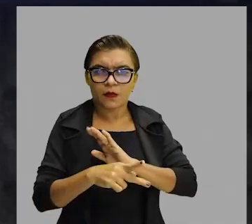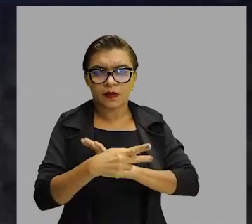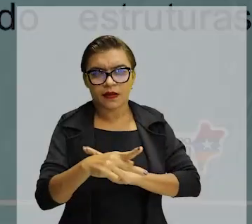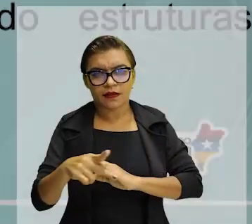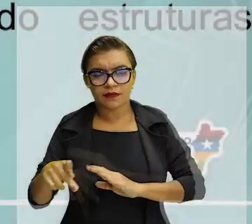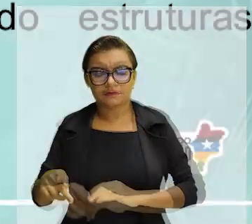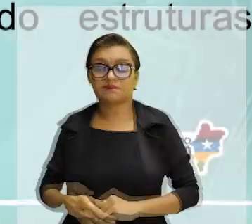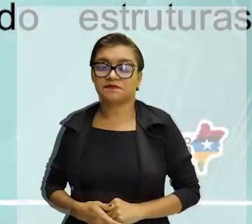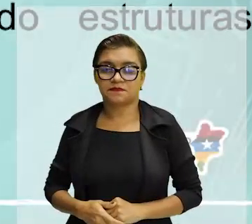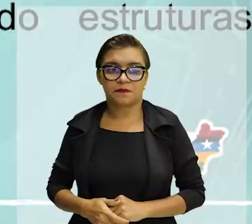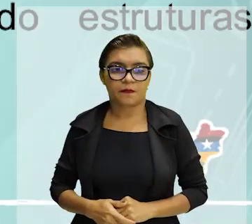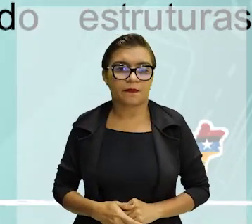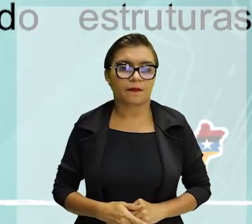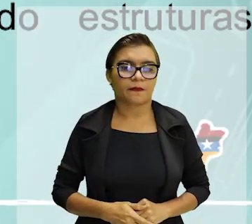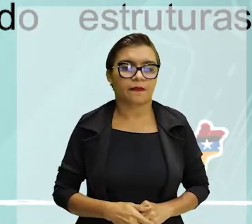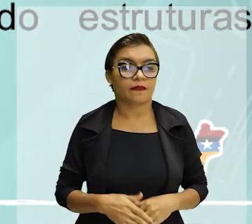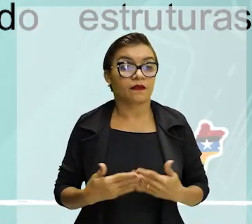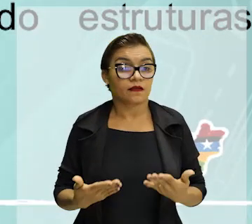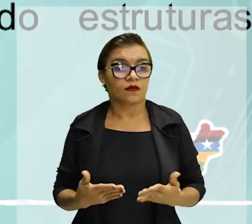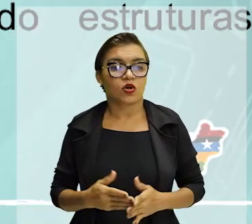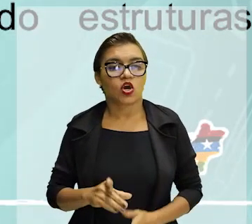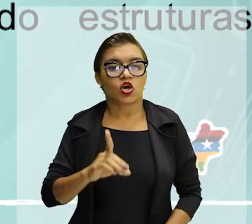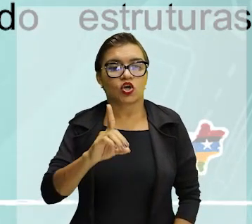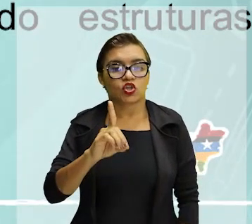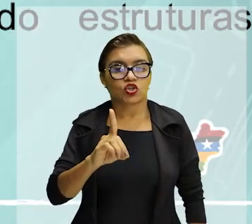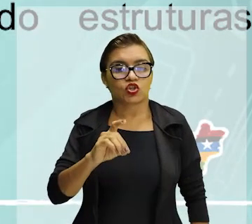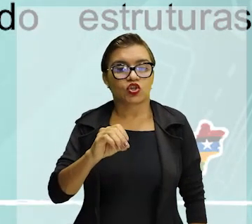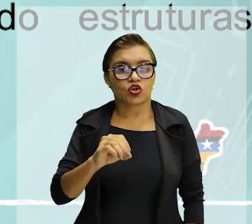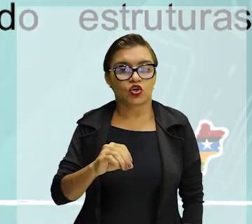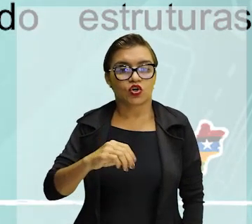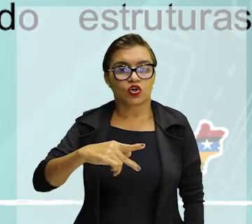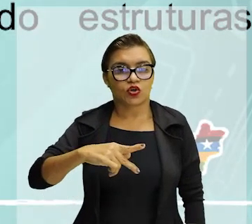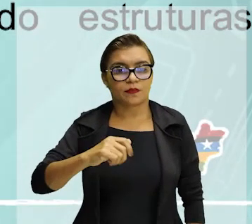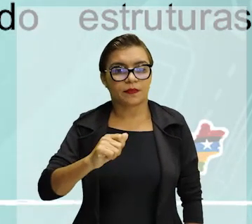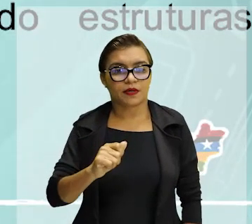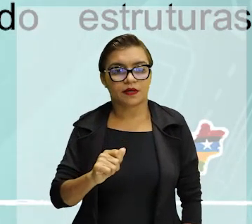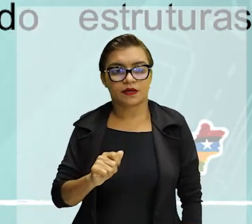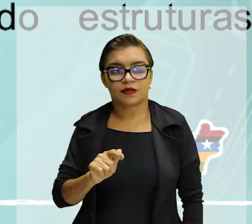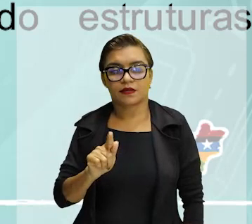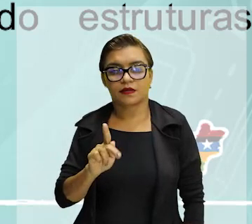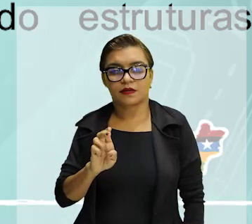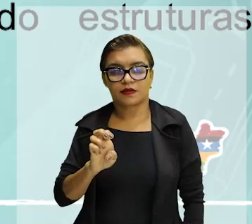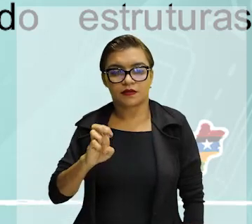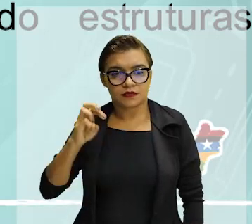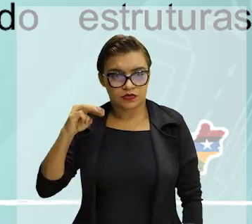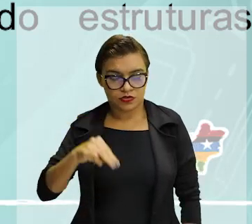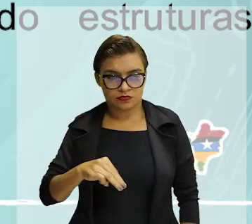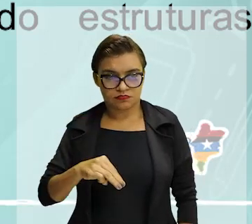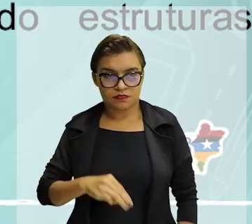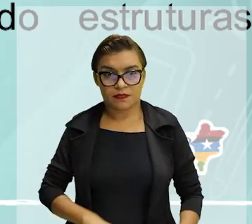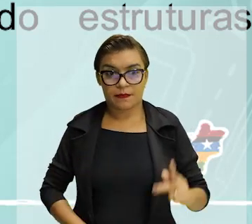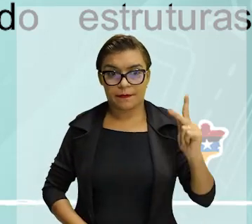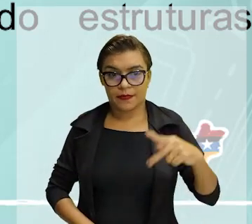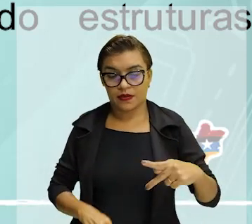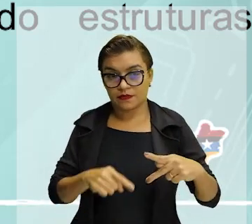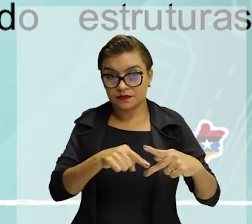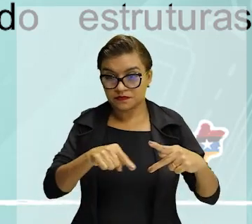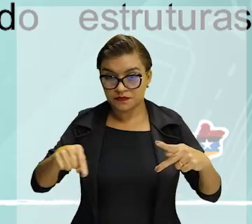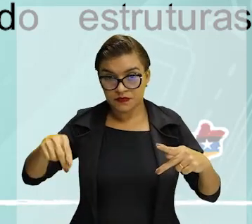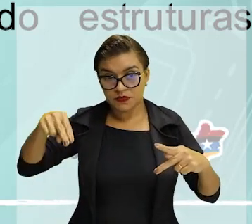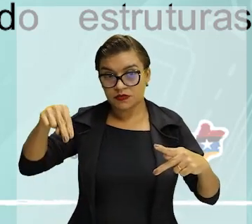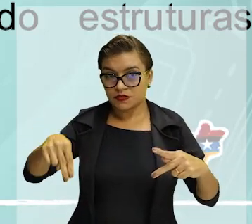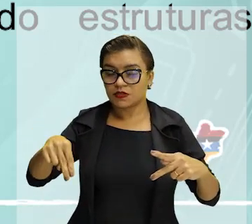condução. E quanto à dopagem P e N, certo? também é bem simples. Ela consiste num